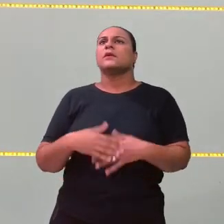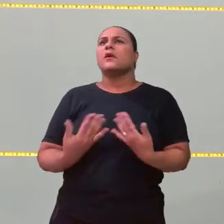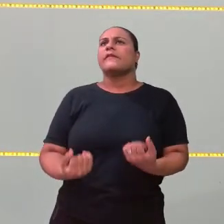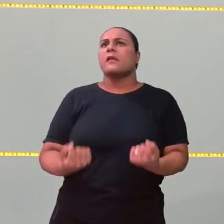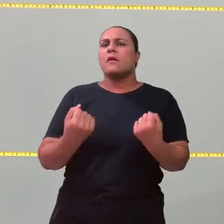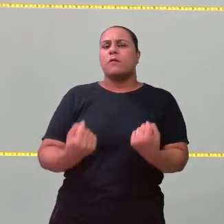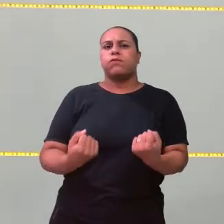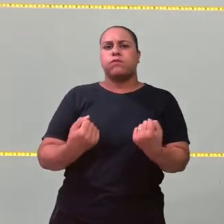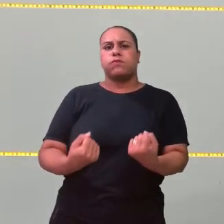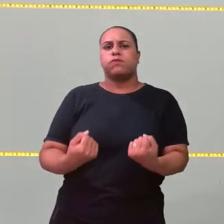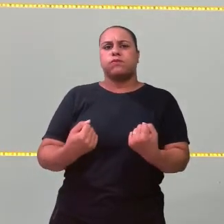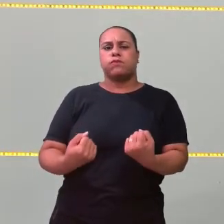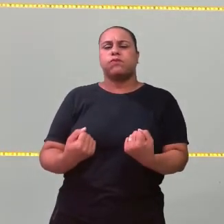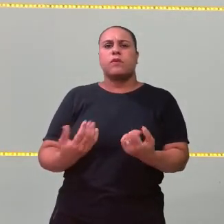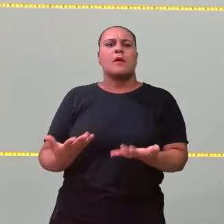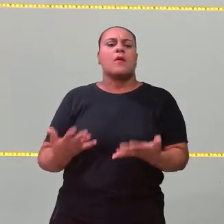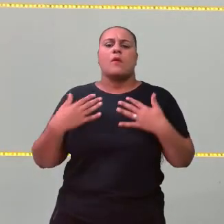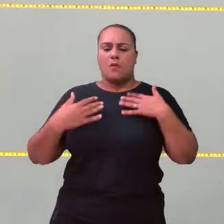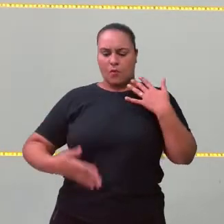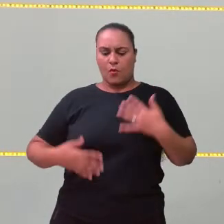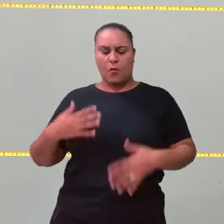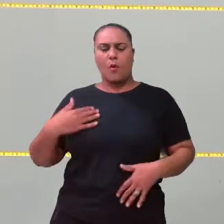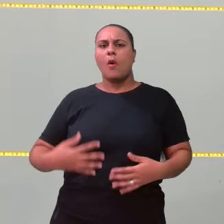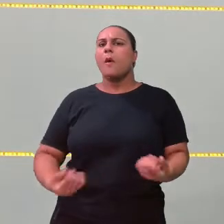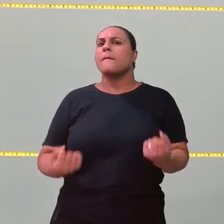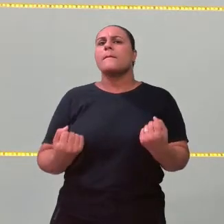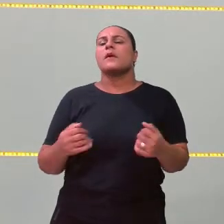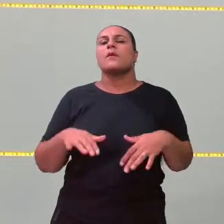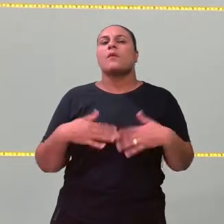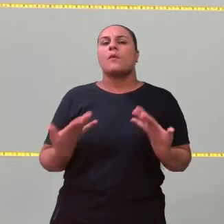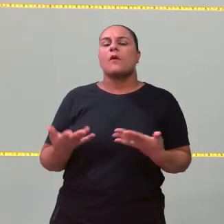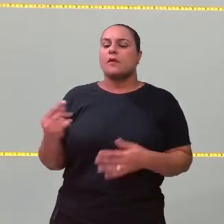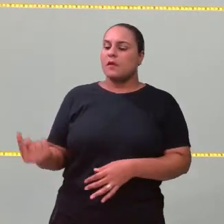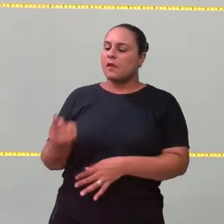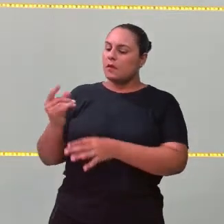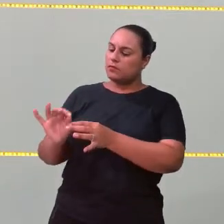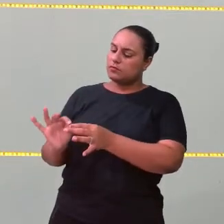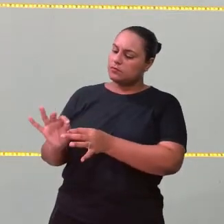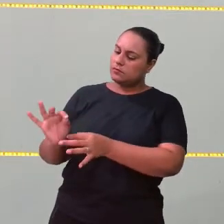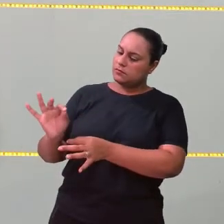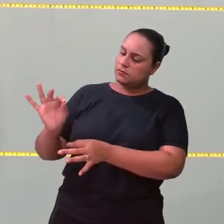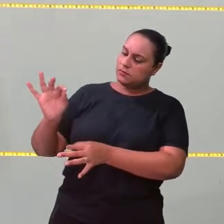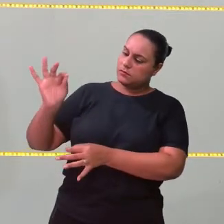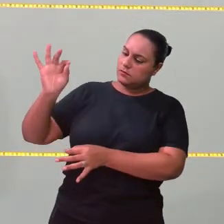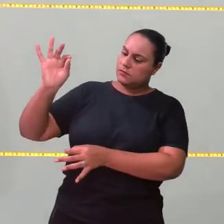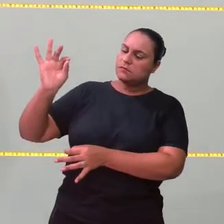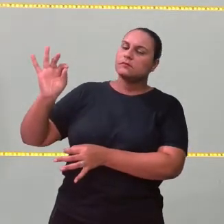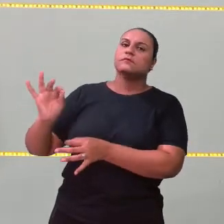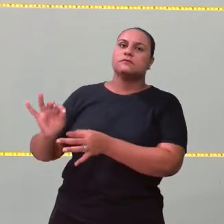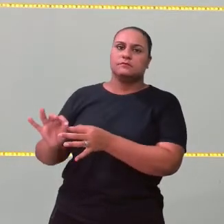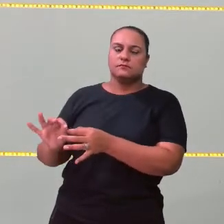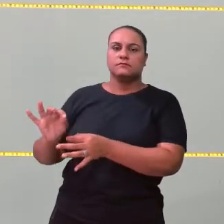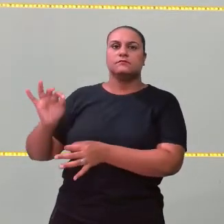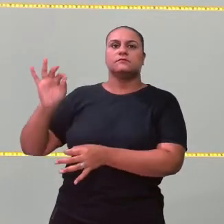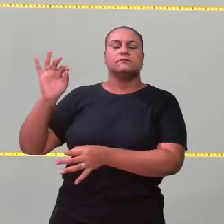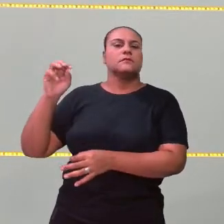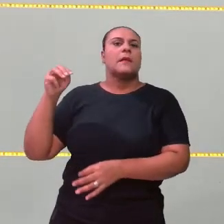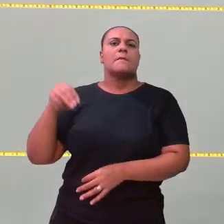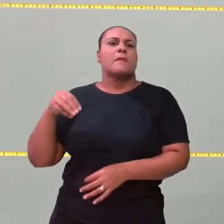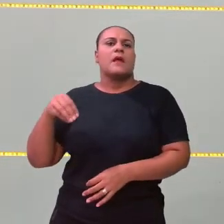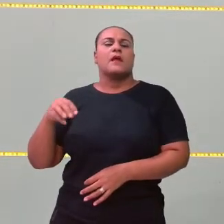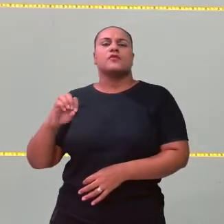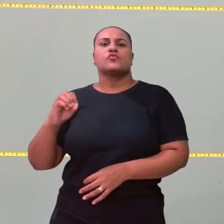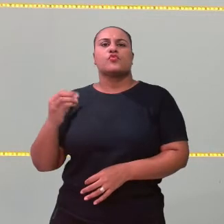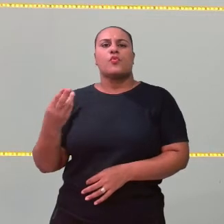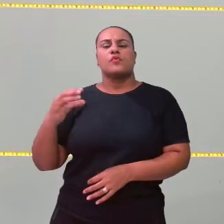está medindo a massa do nosso corpo. E a altura, né? Quantos metros ou quantos centímetros